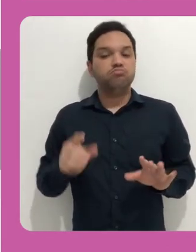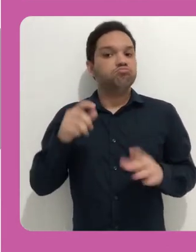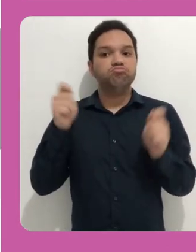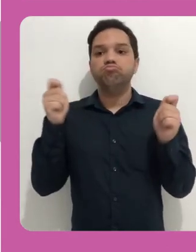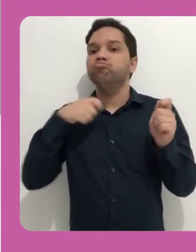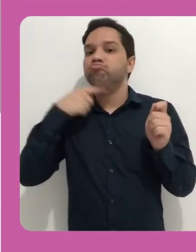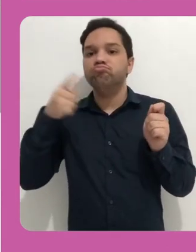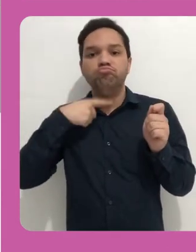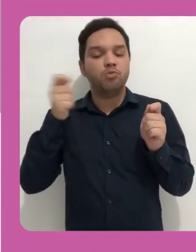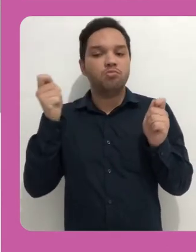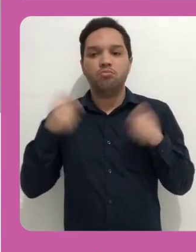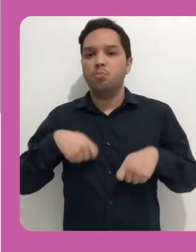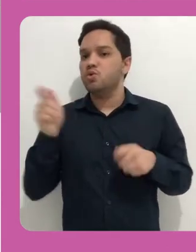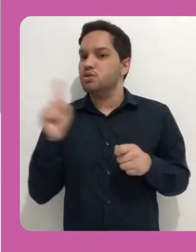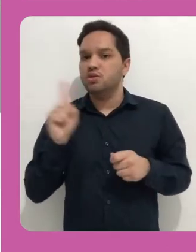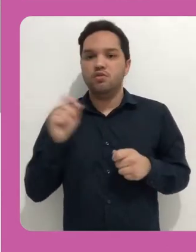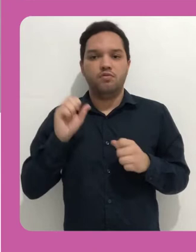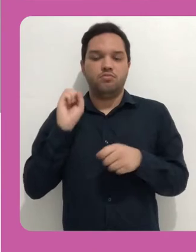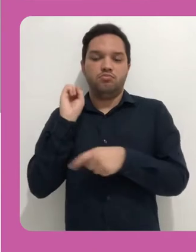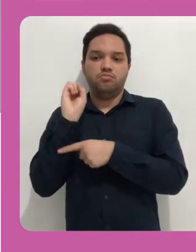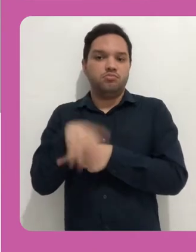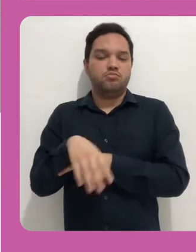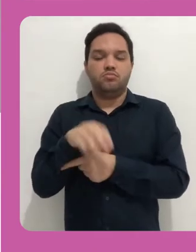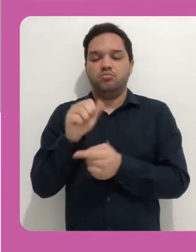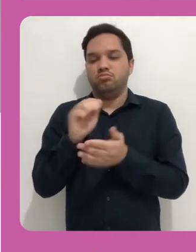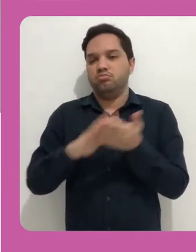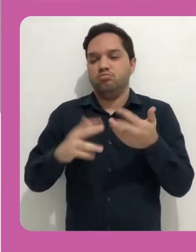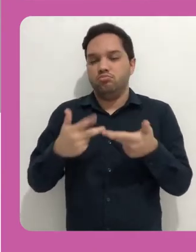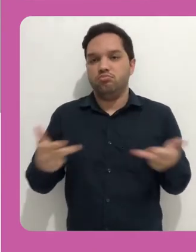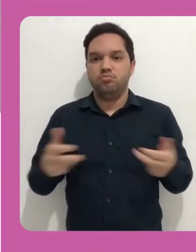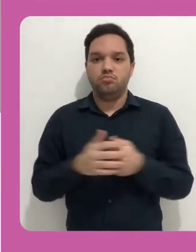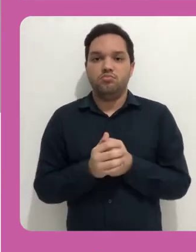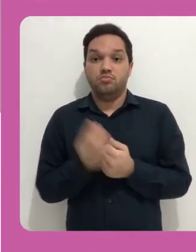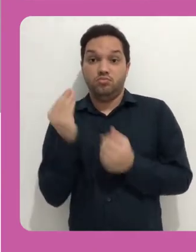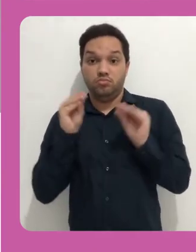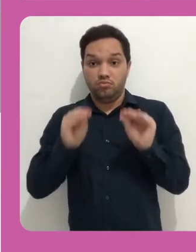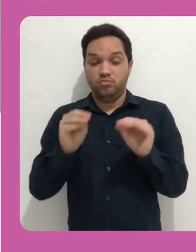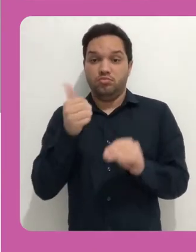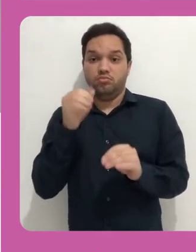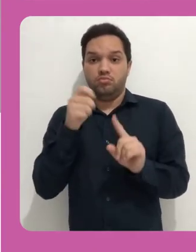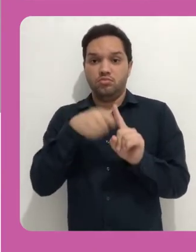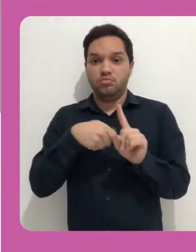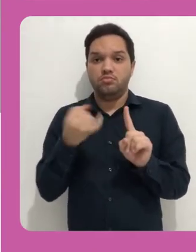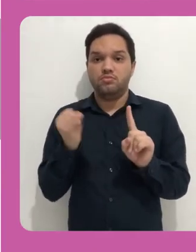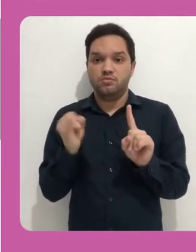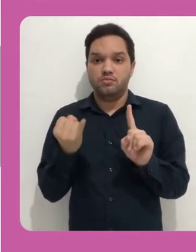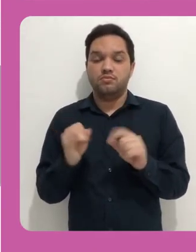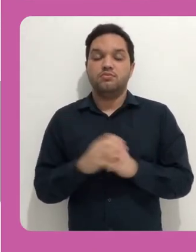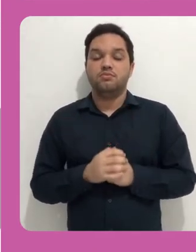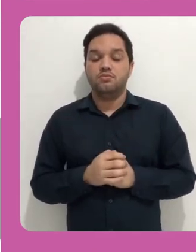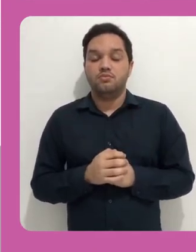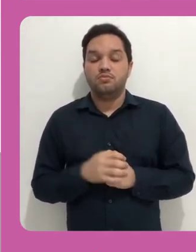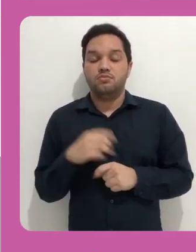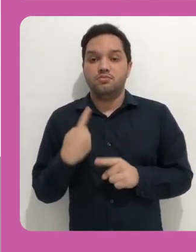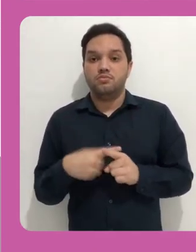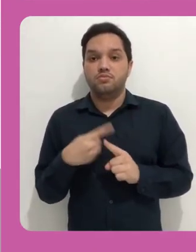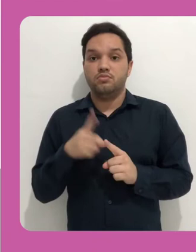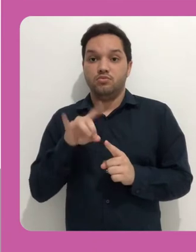de janeiro, porque é uma data que já passou do dia que eu estou gravando esse vídeo.